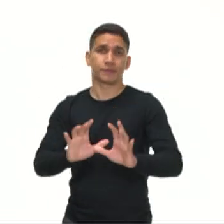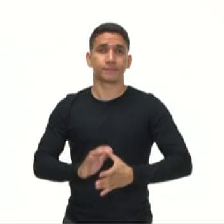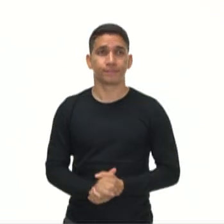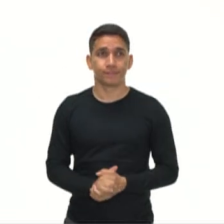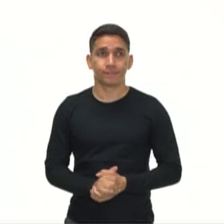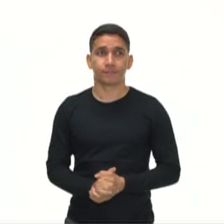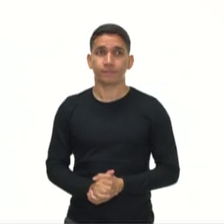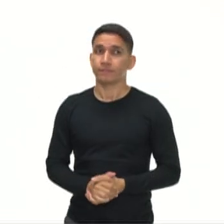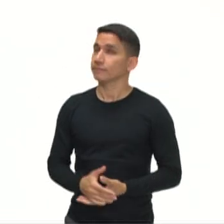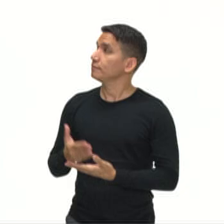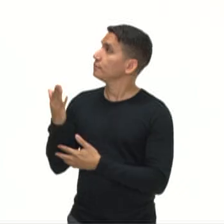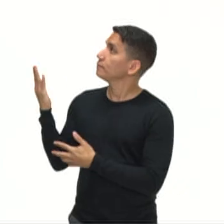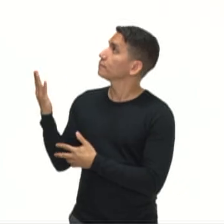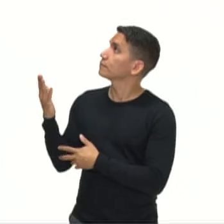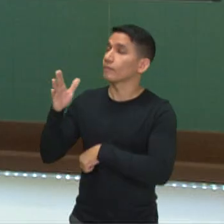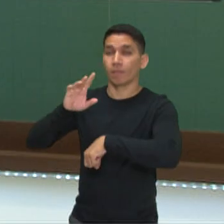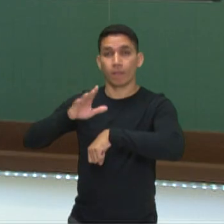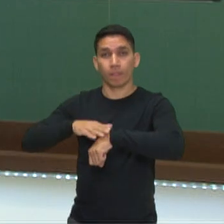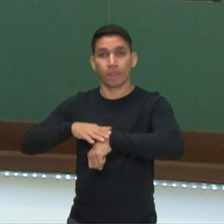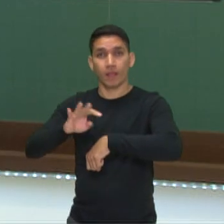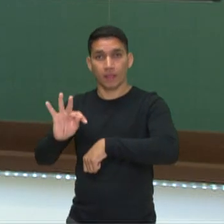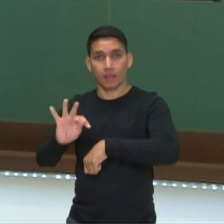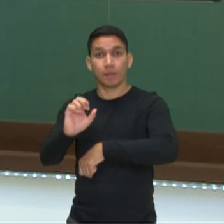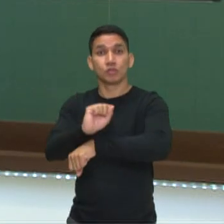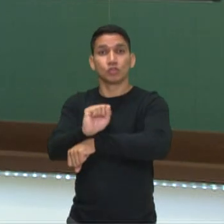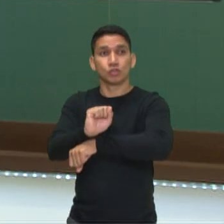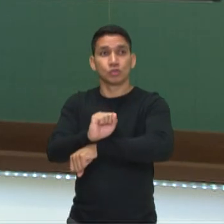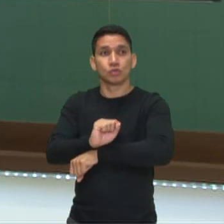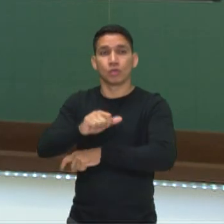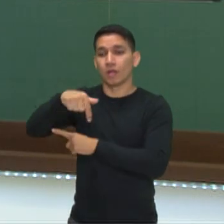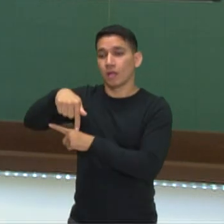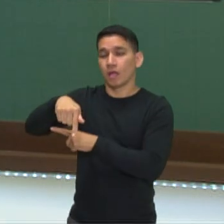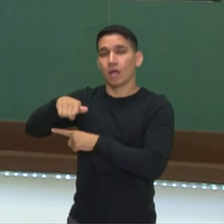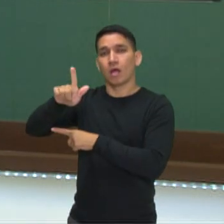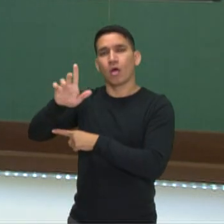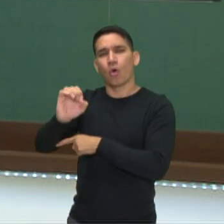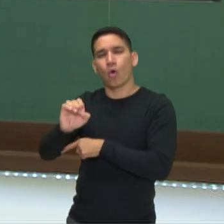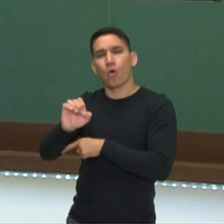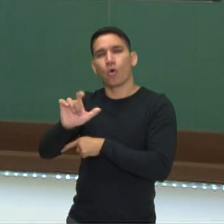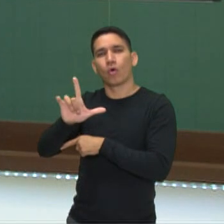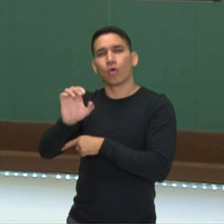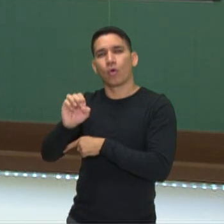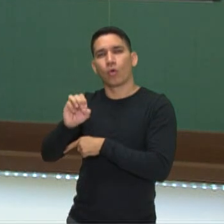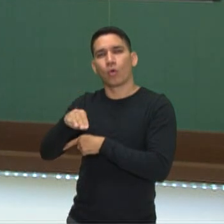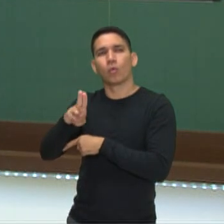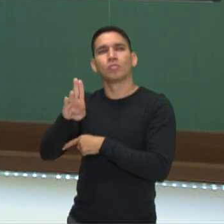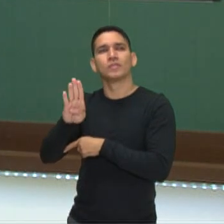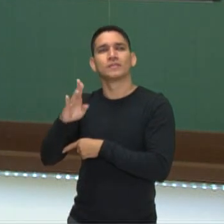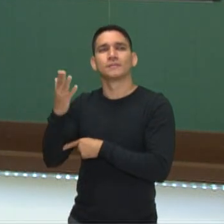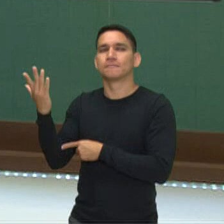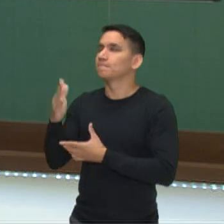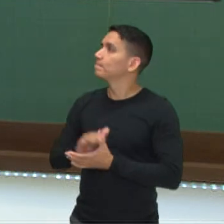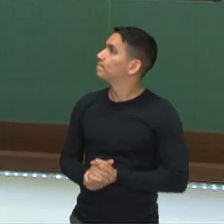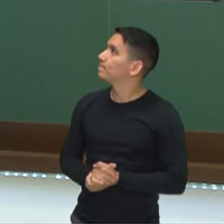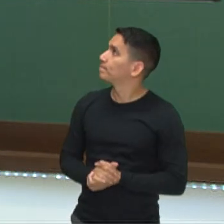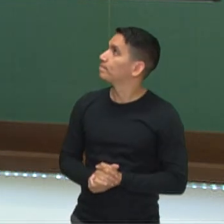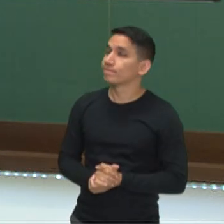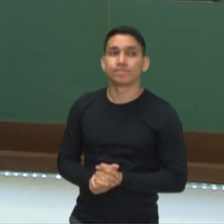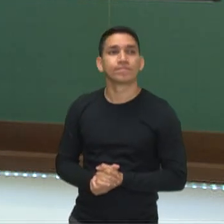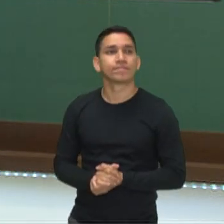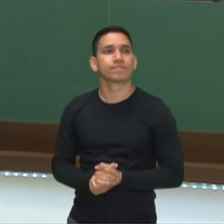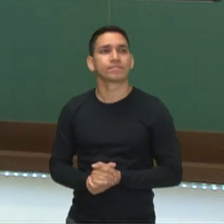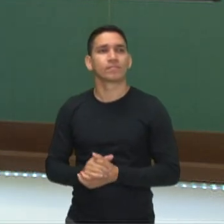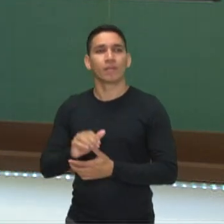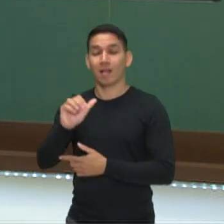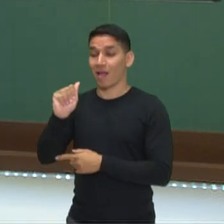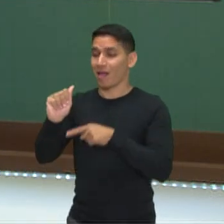é Coulomb, tempo é segundo, Coulomb por segundo, ampere. Então nós temos aí o